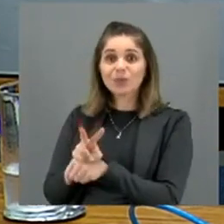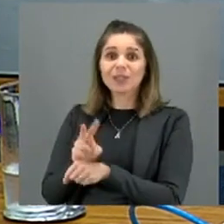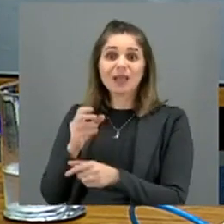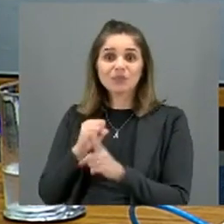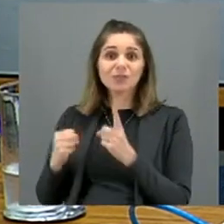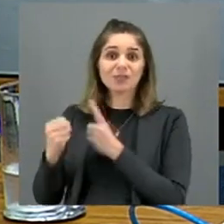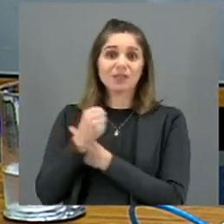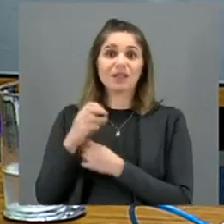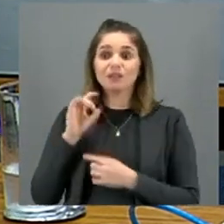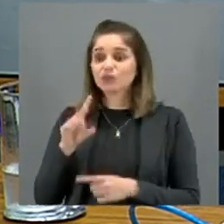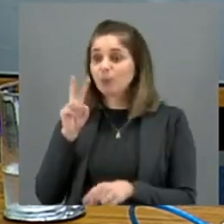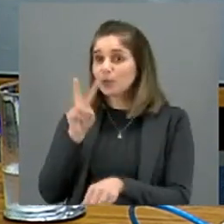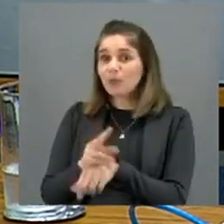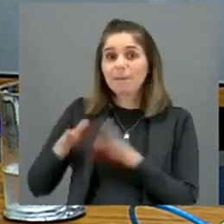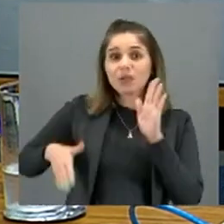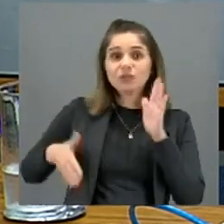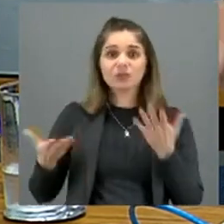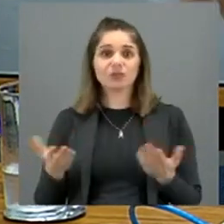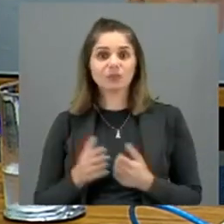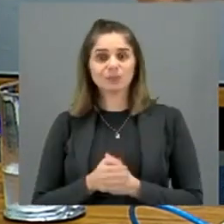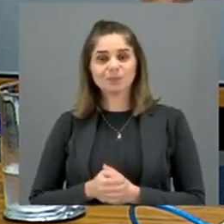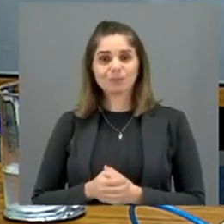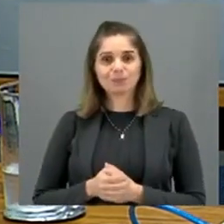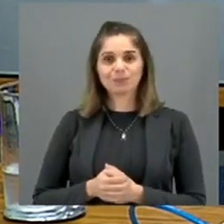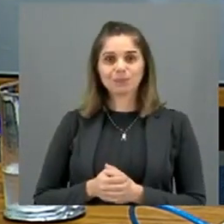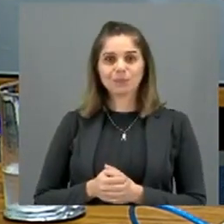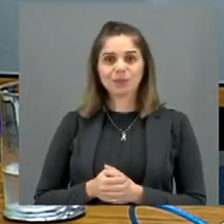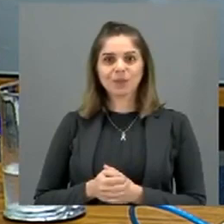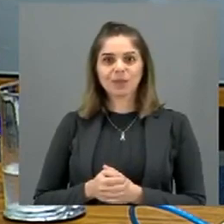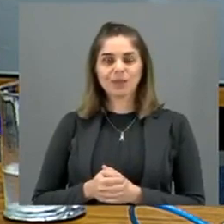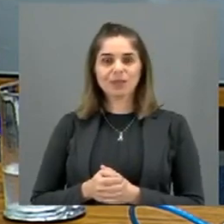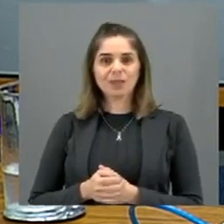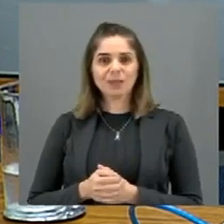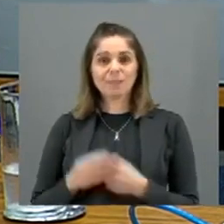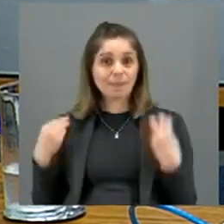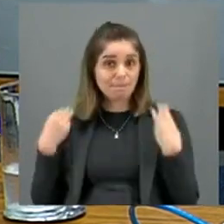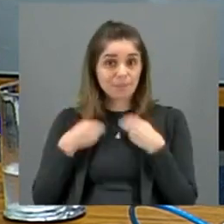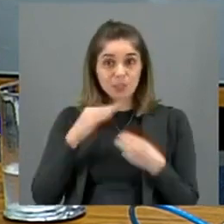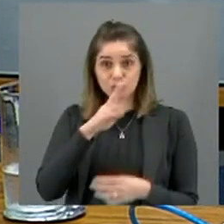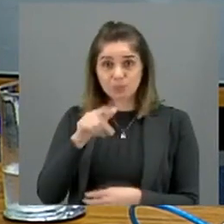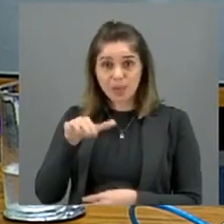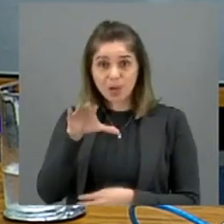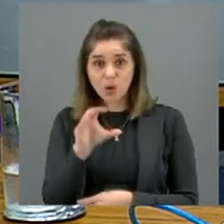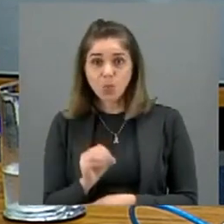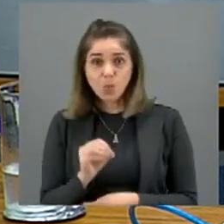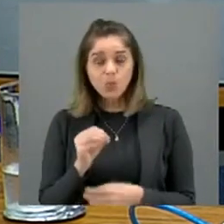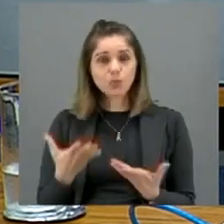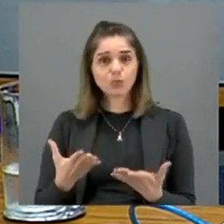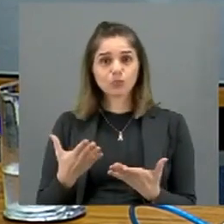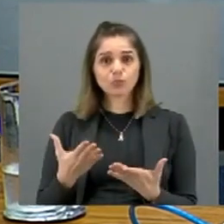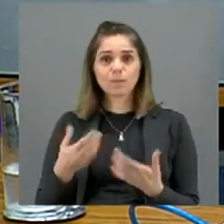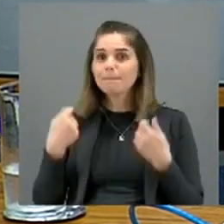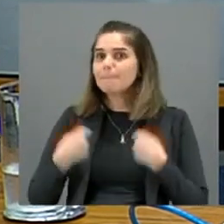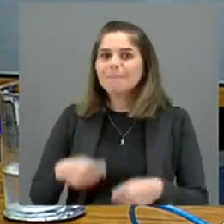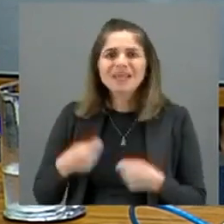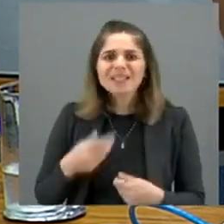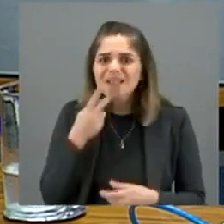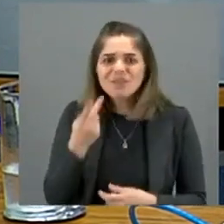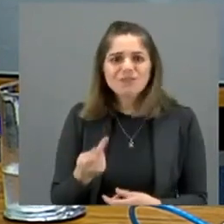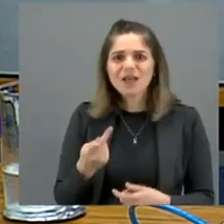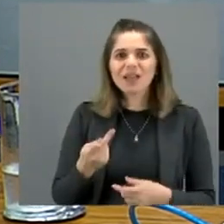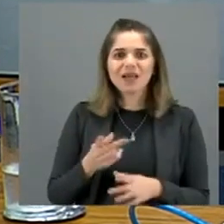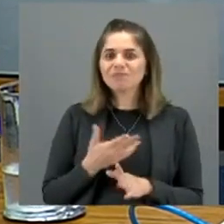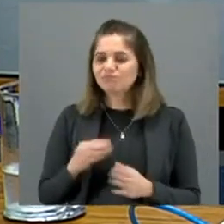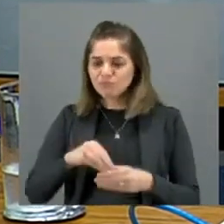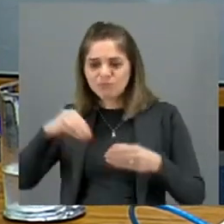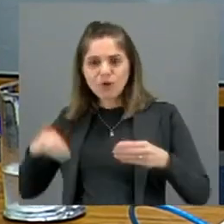agora. O ministro Barroso, presidente do Supremo hoje, tinha que se julgar impedido, porque já